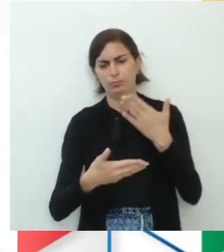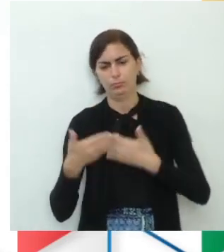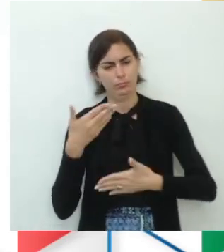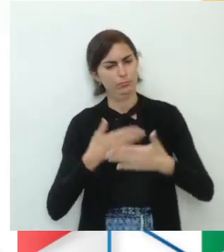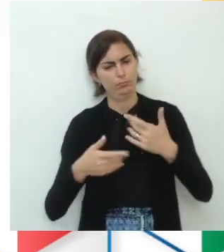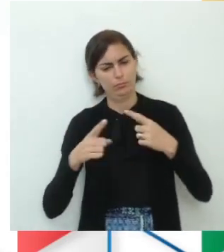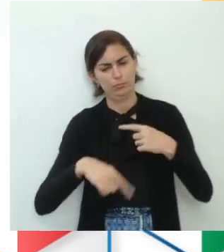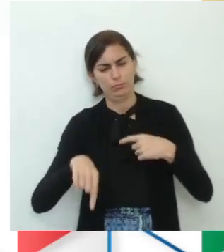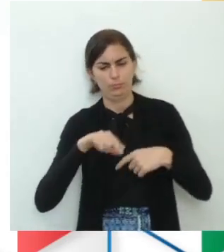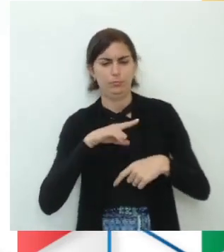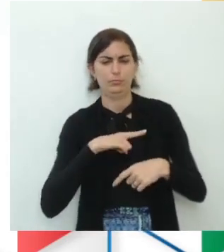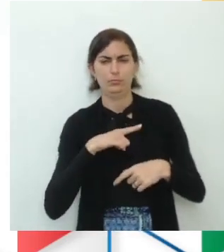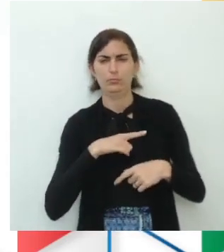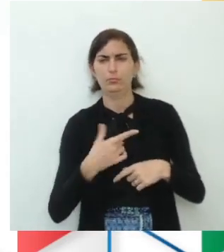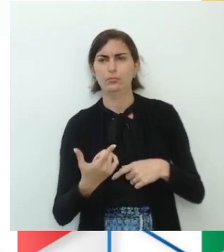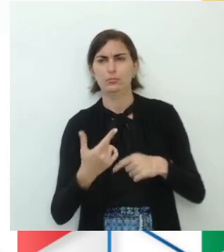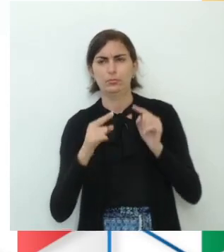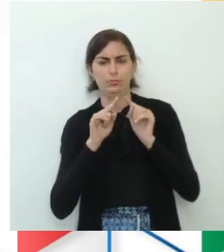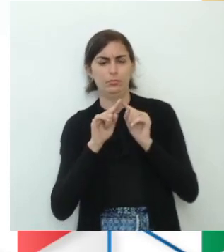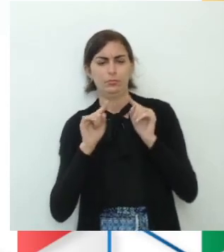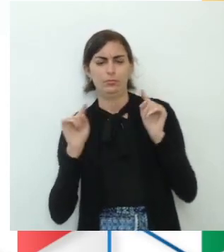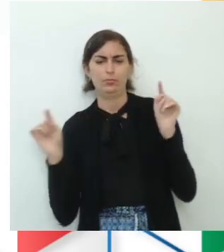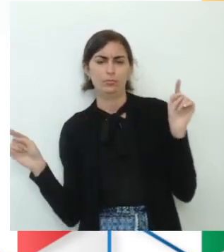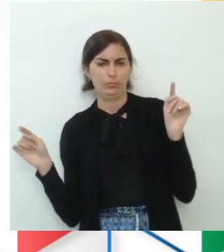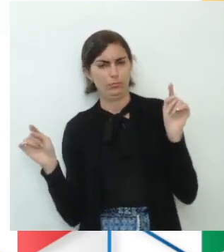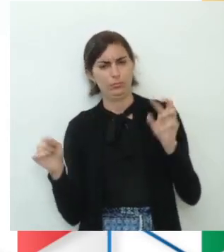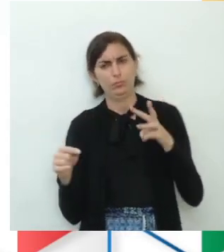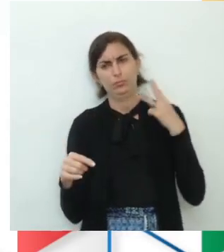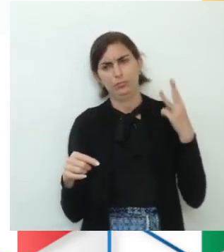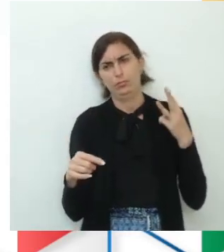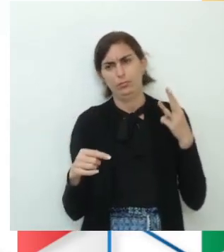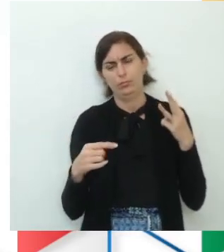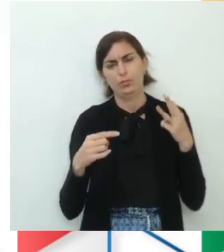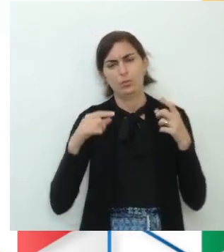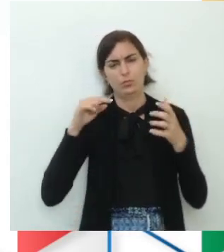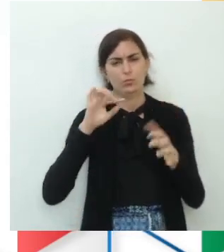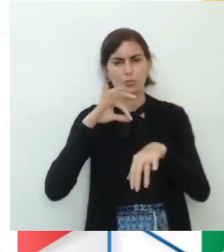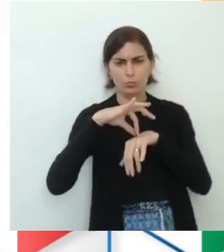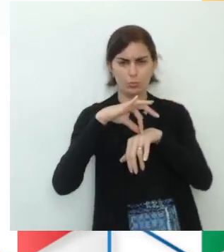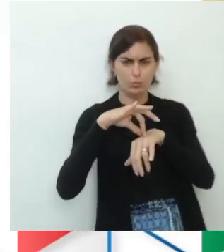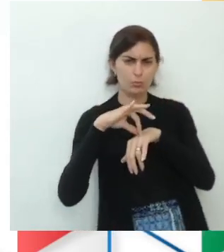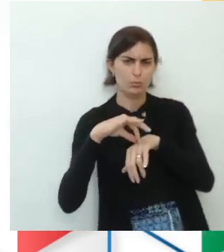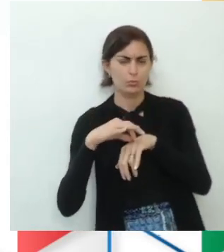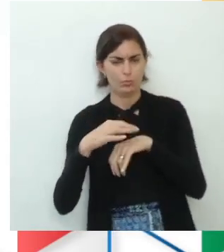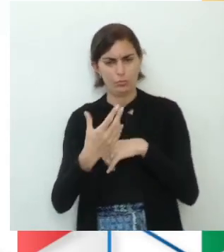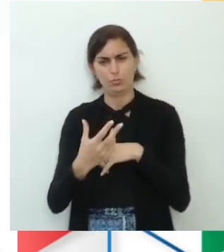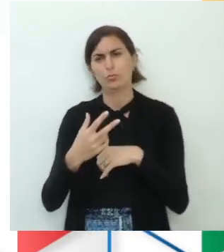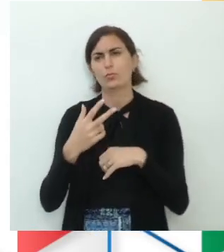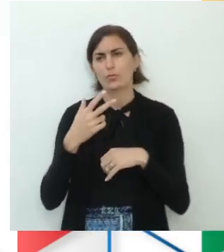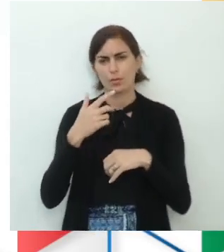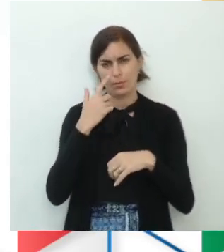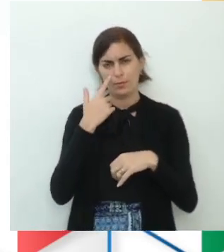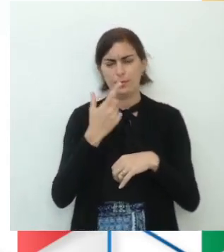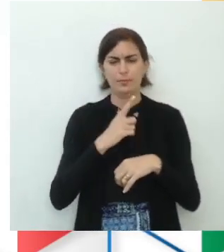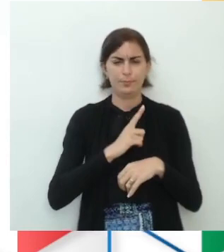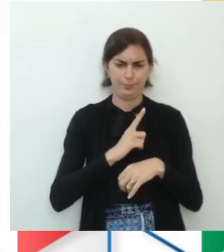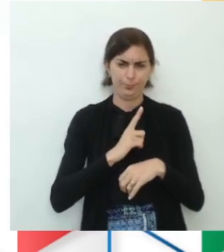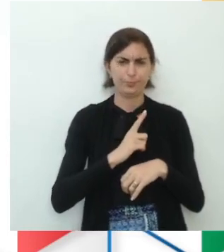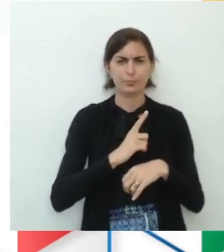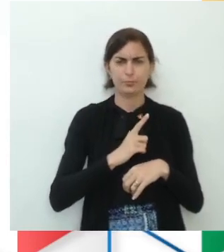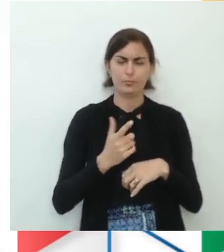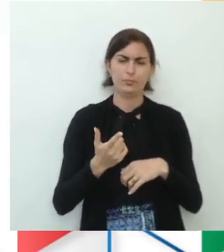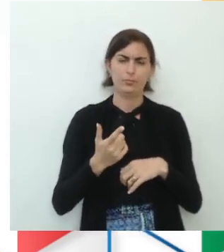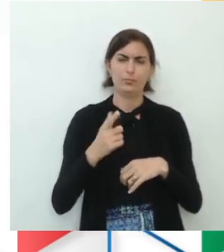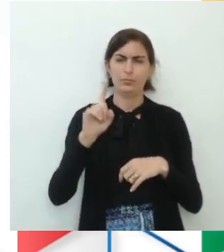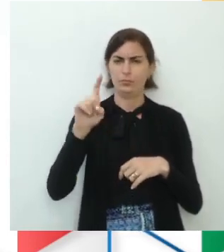relação que nós temos aí, a linha é 3 e a localização na vertical que a gente tem do